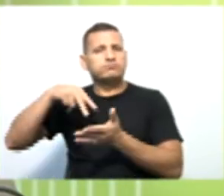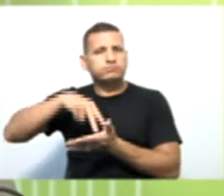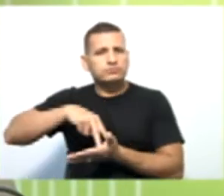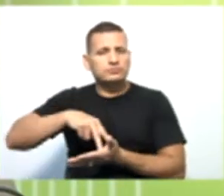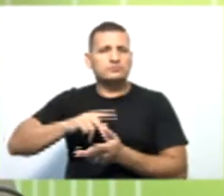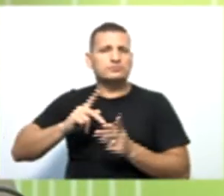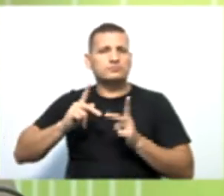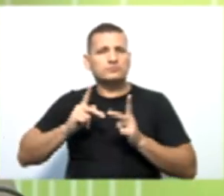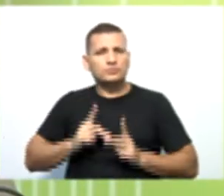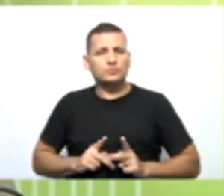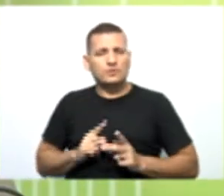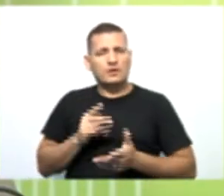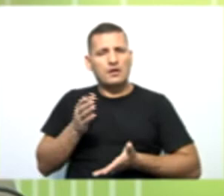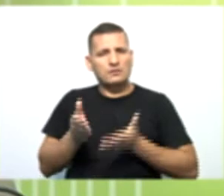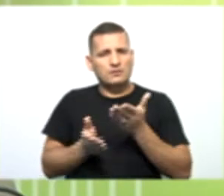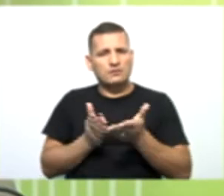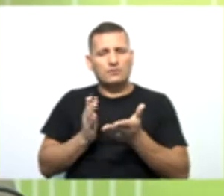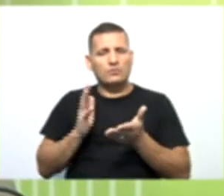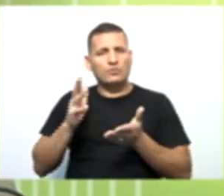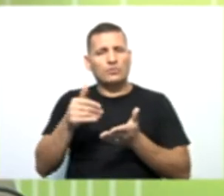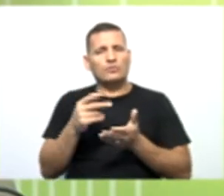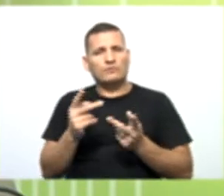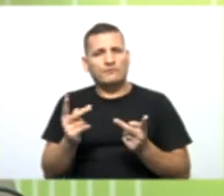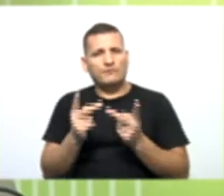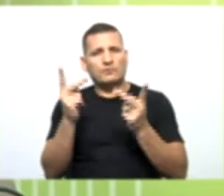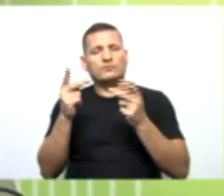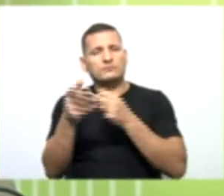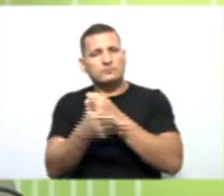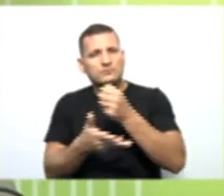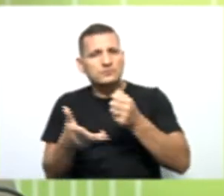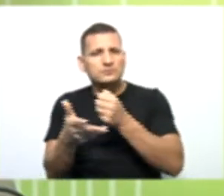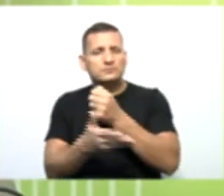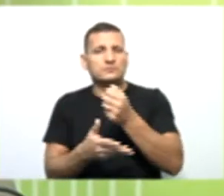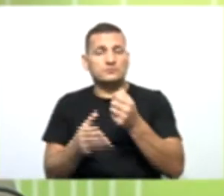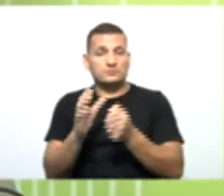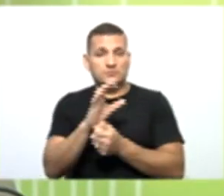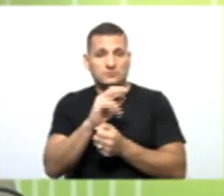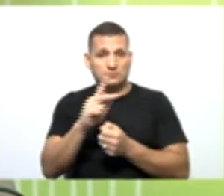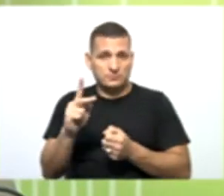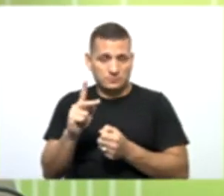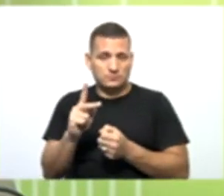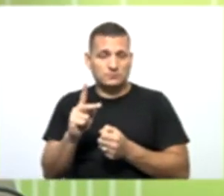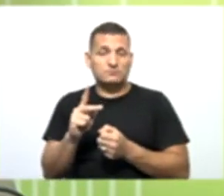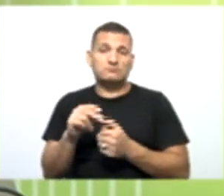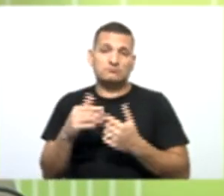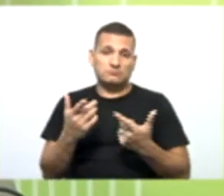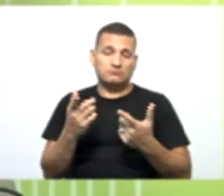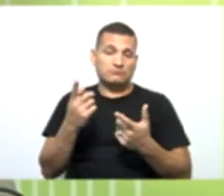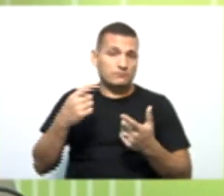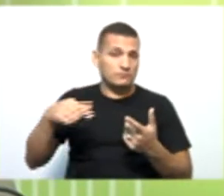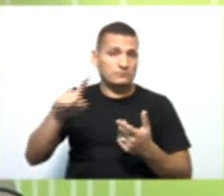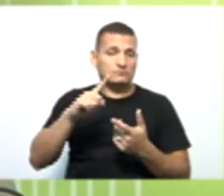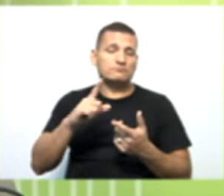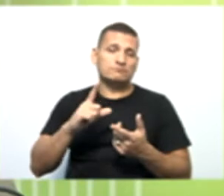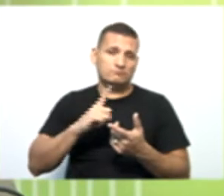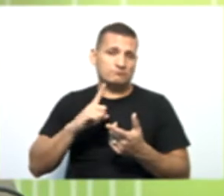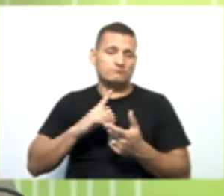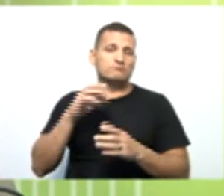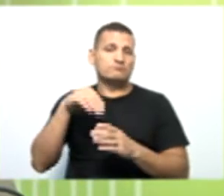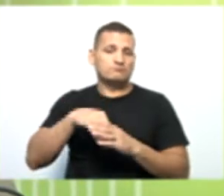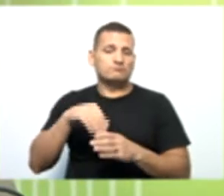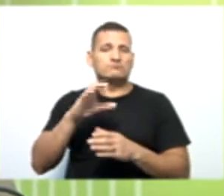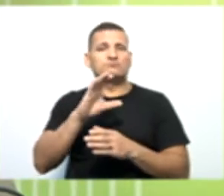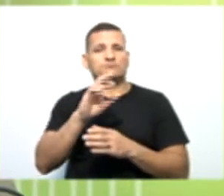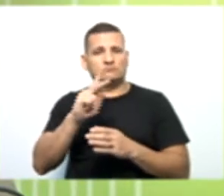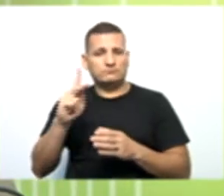atender todos esses princípios e valores do cooperativismo, provavelmente vocês vão ter, dentro da